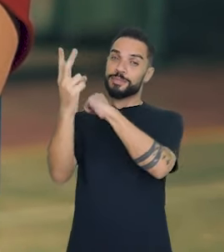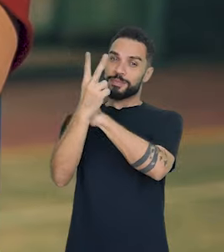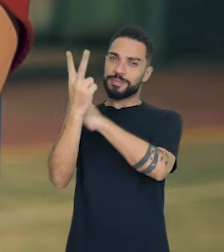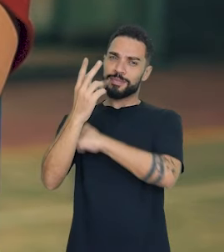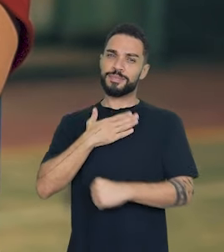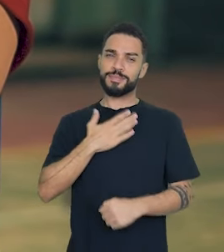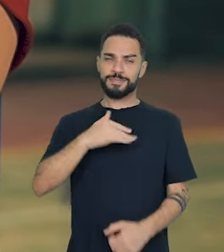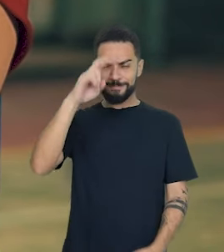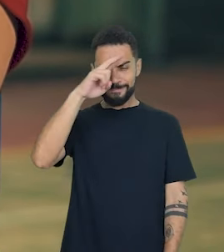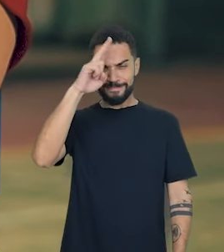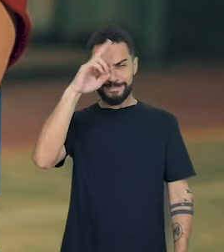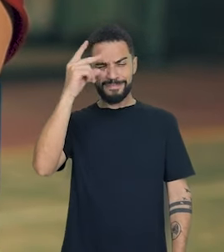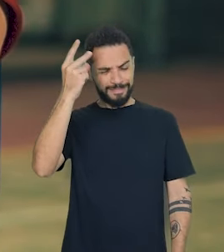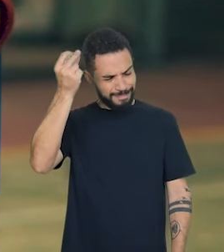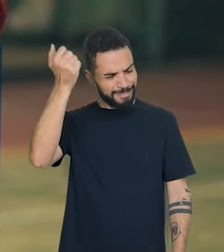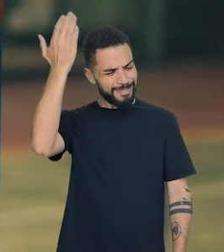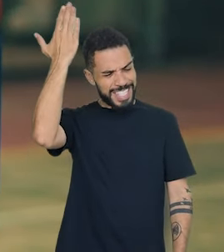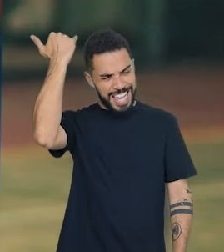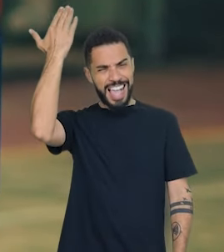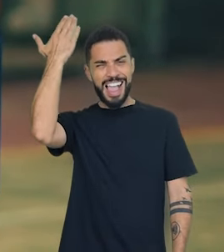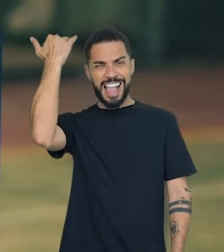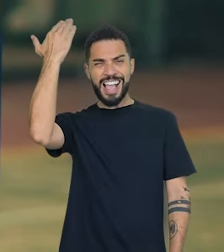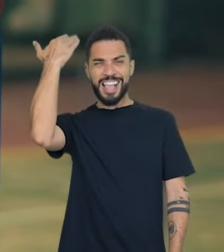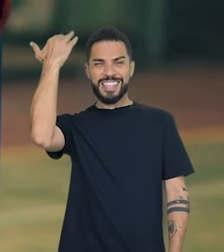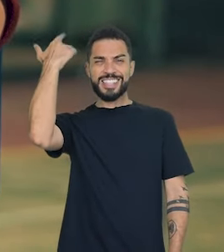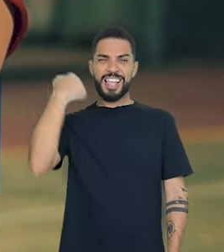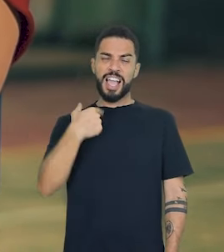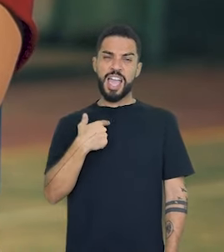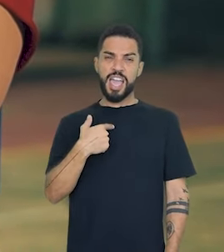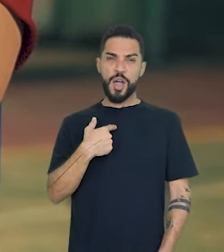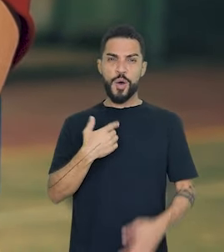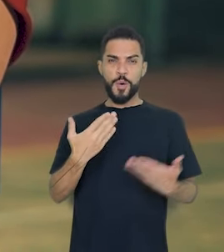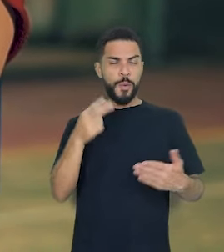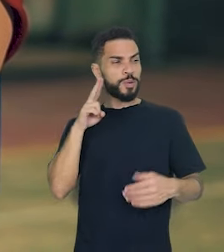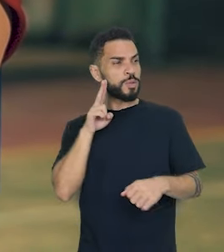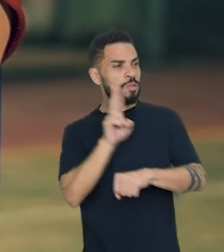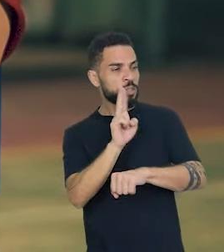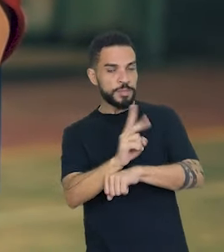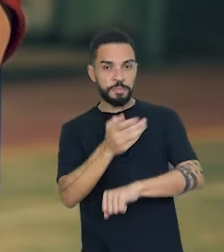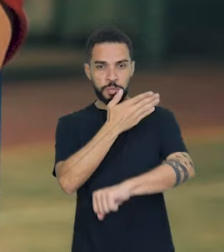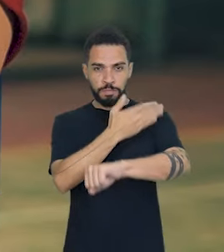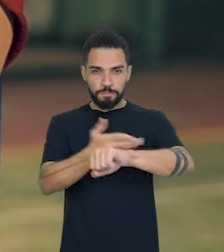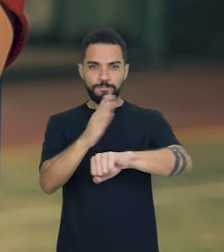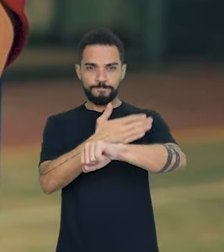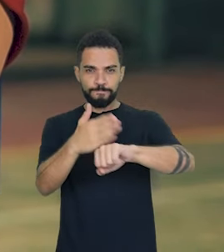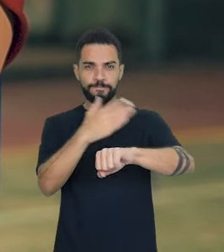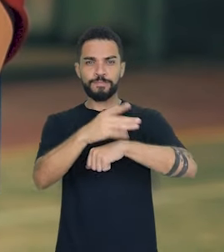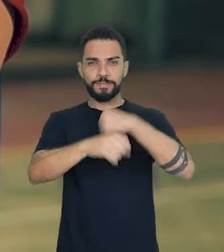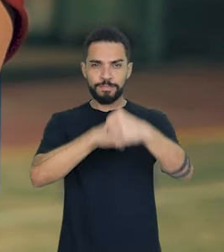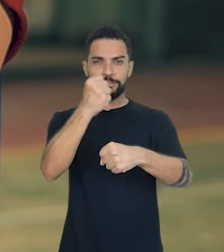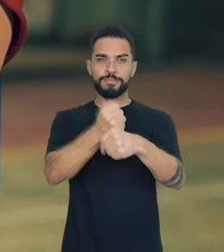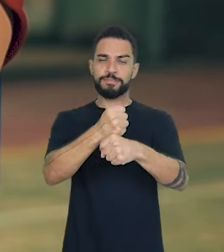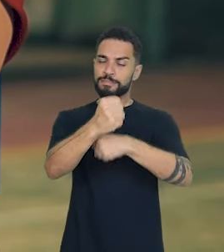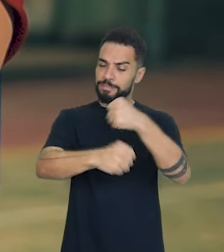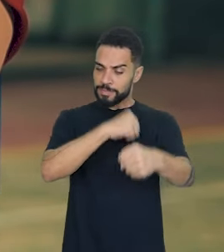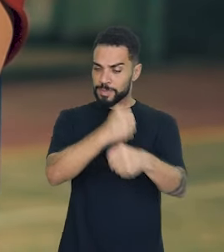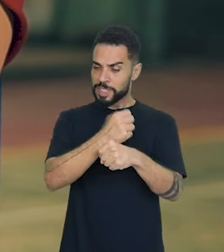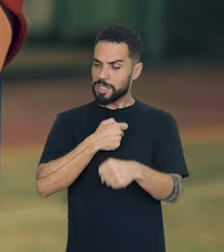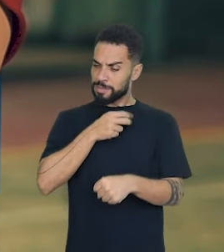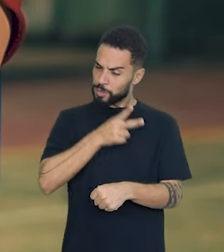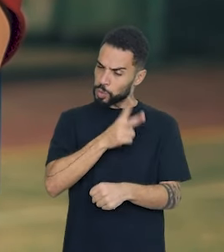é uma história muito longa, que eu assisto os ensaios dele, porque ele tem muitos anos, então